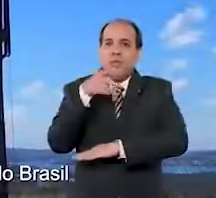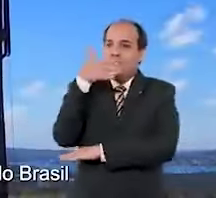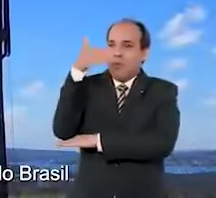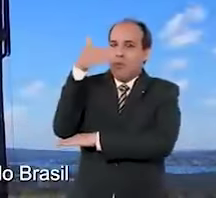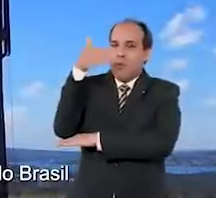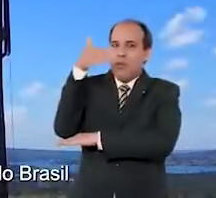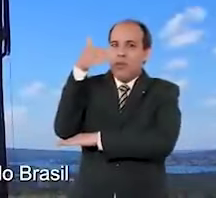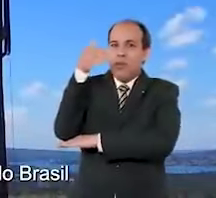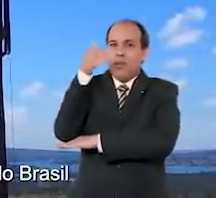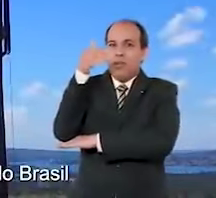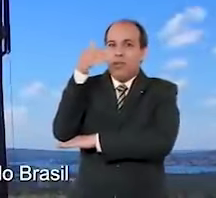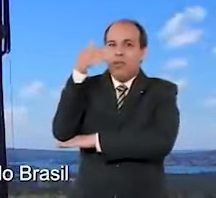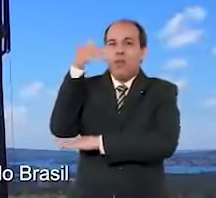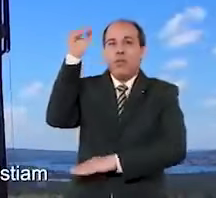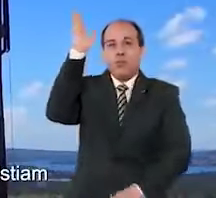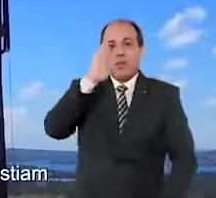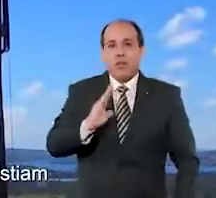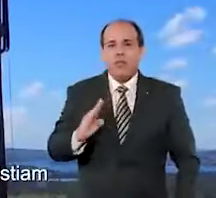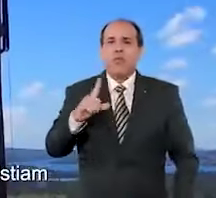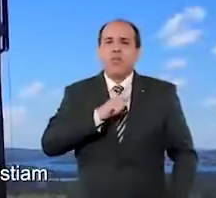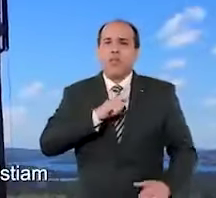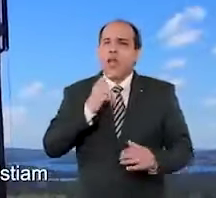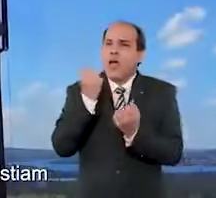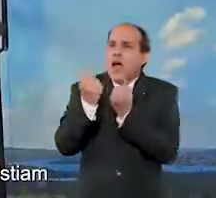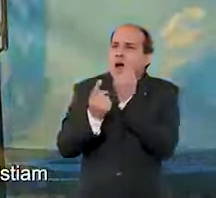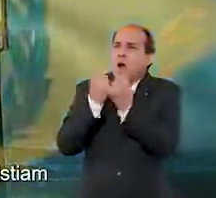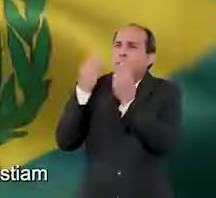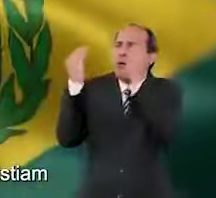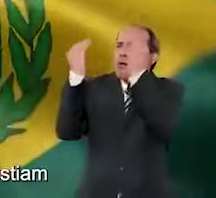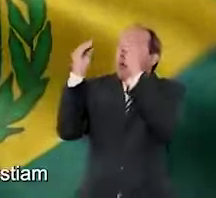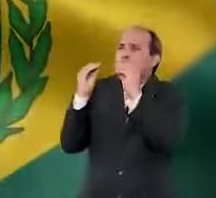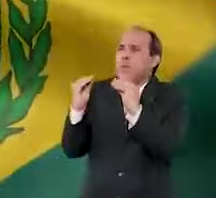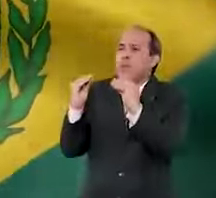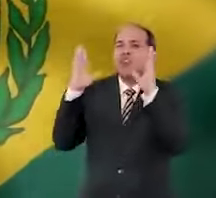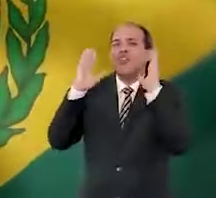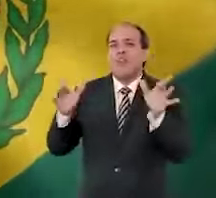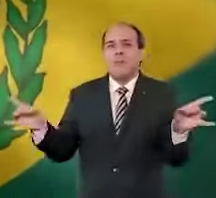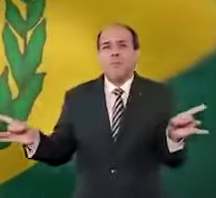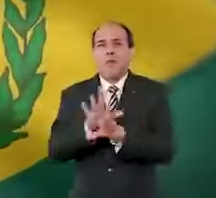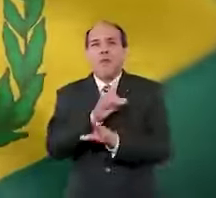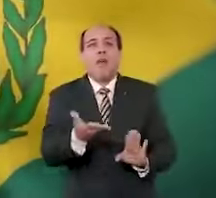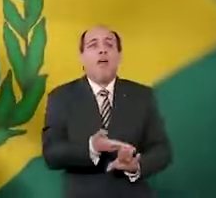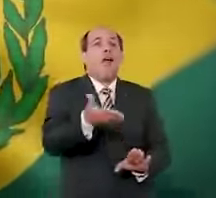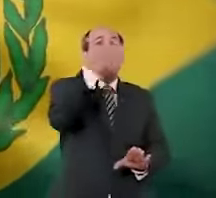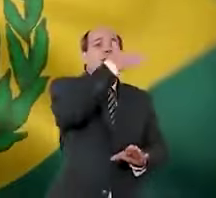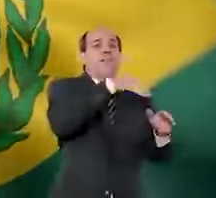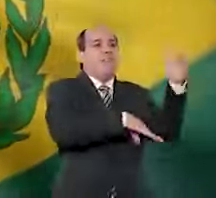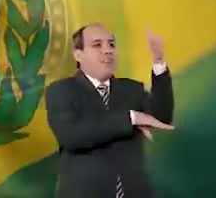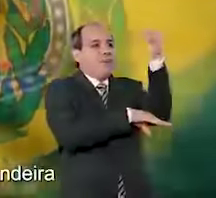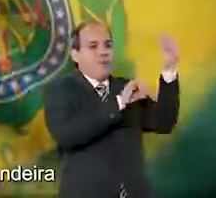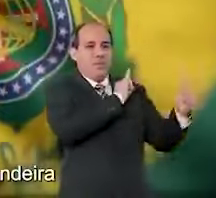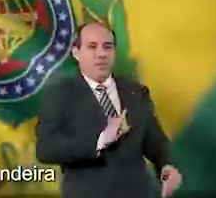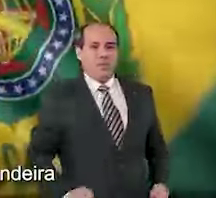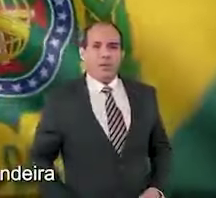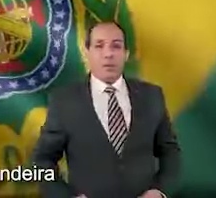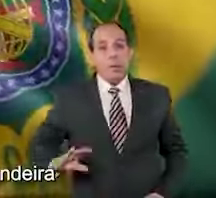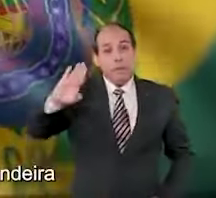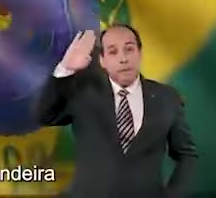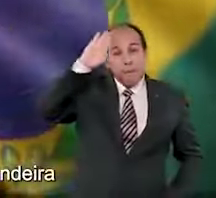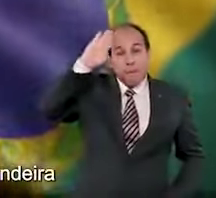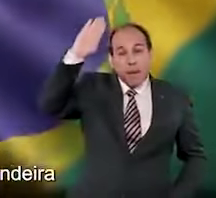da República Federativa do Brasil possui alguns elementos que já existiam na bandeira imperial. O